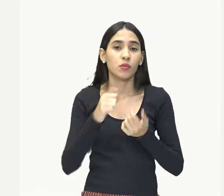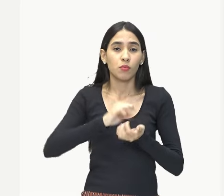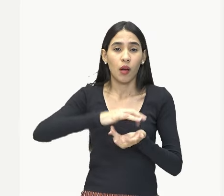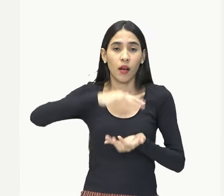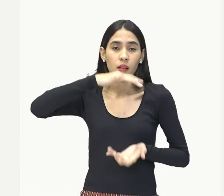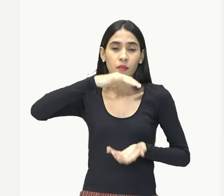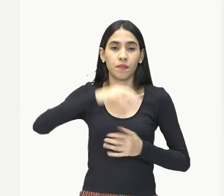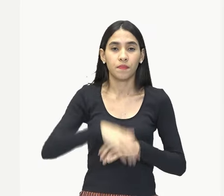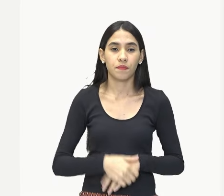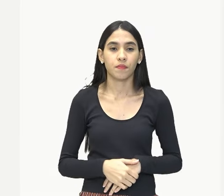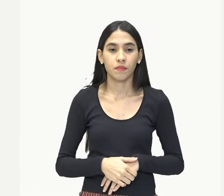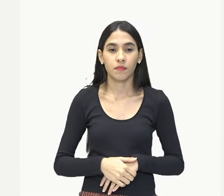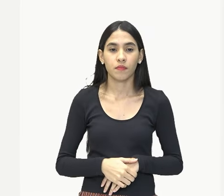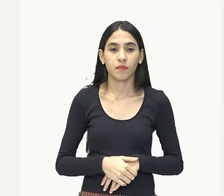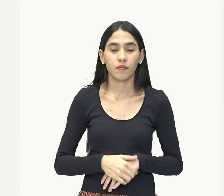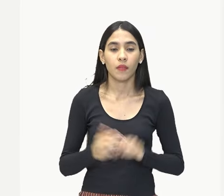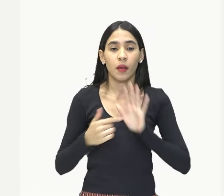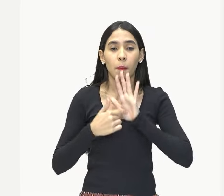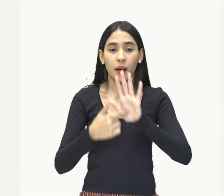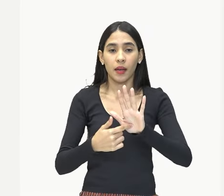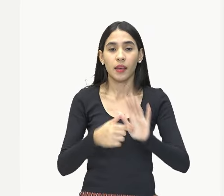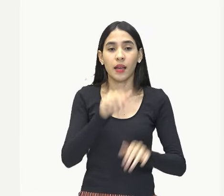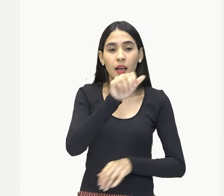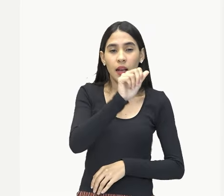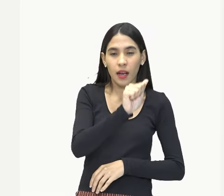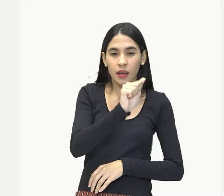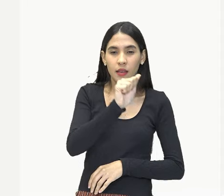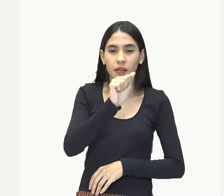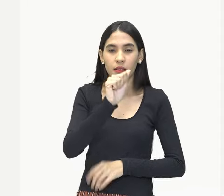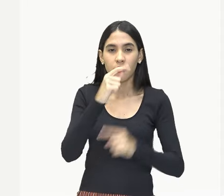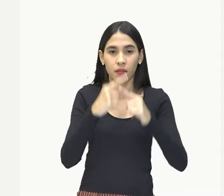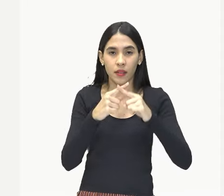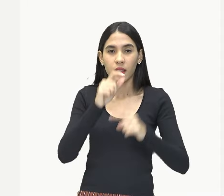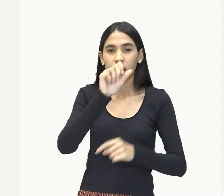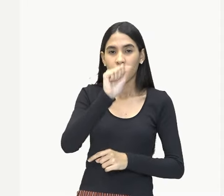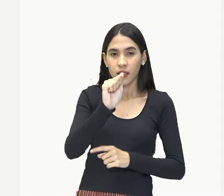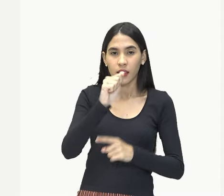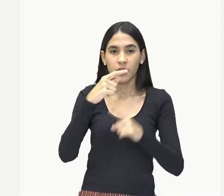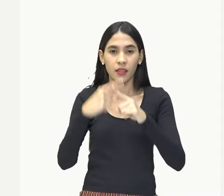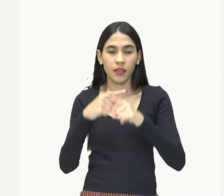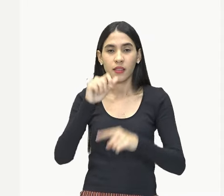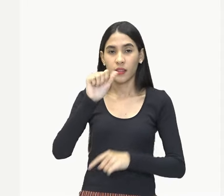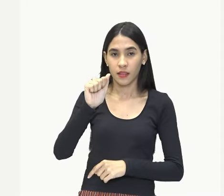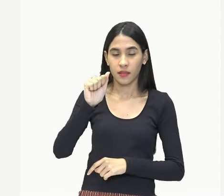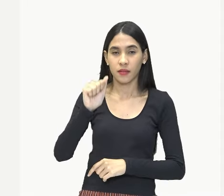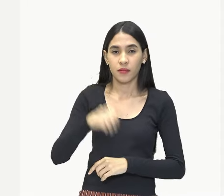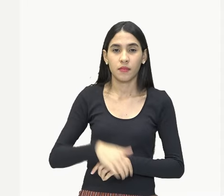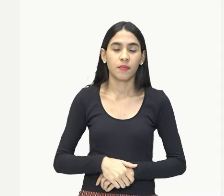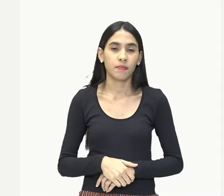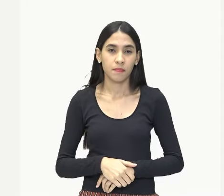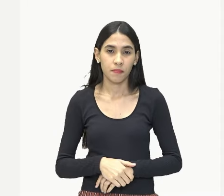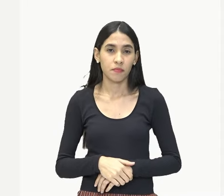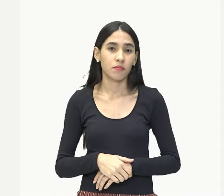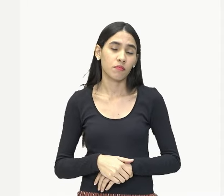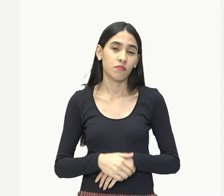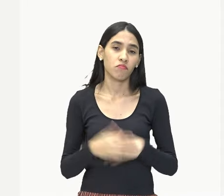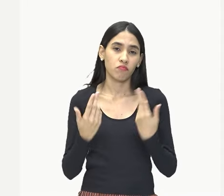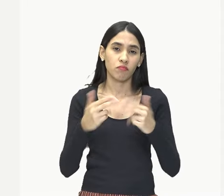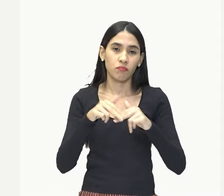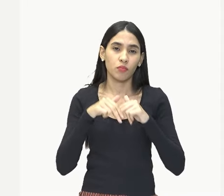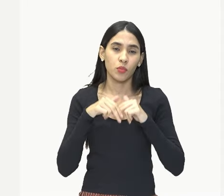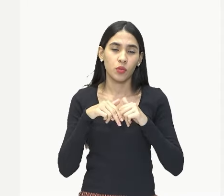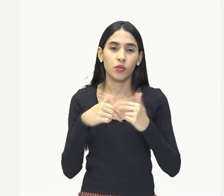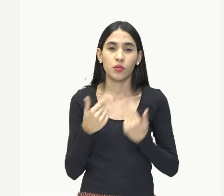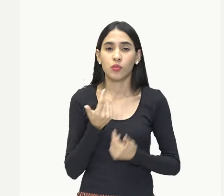volume aqui apareceram, ó, três vezes o A. O A apareceu três vezes, justamente por esse